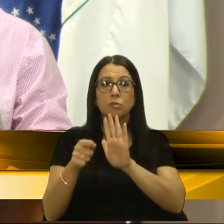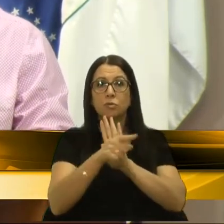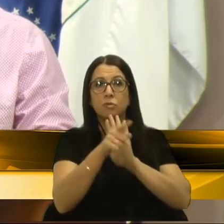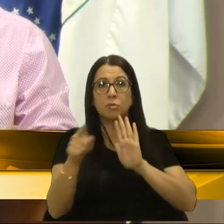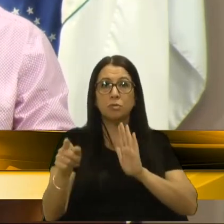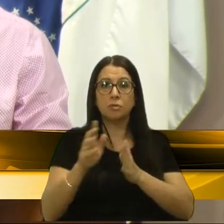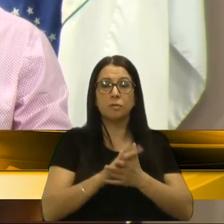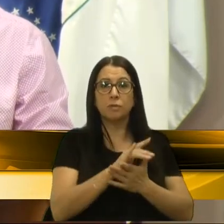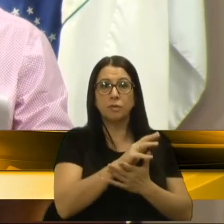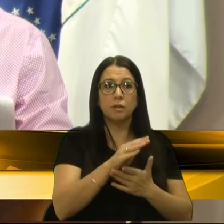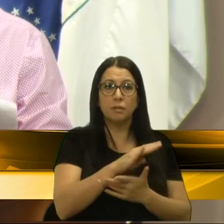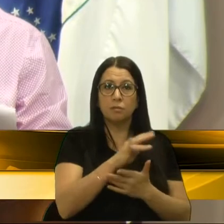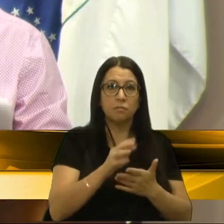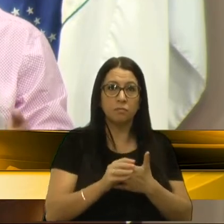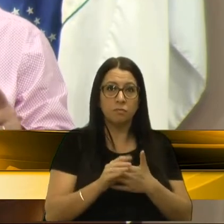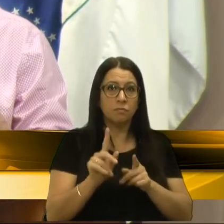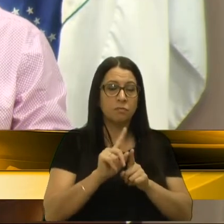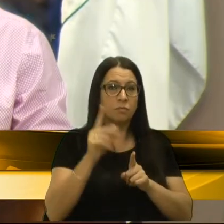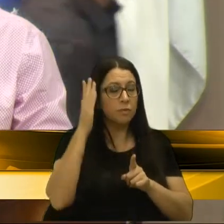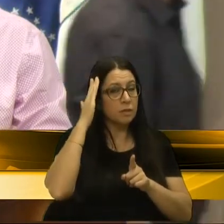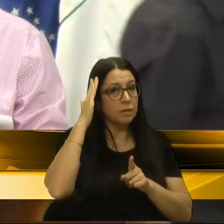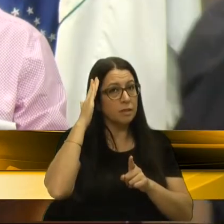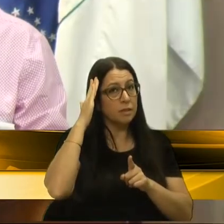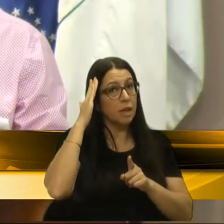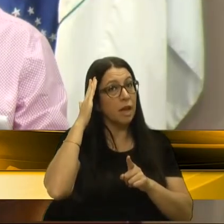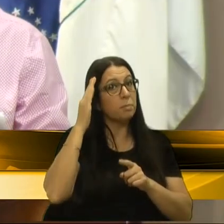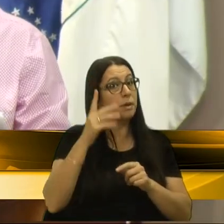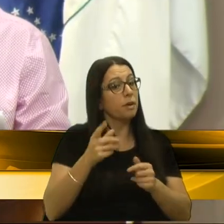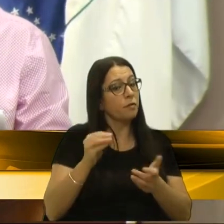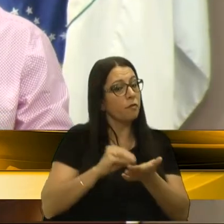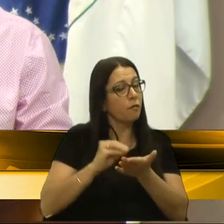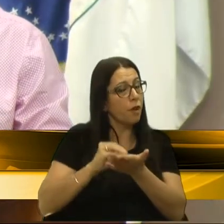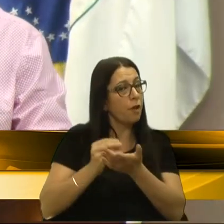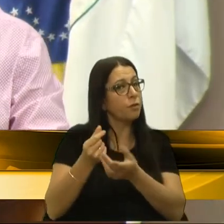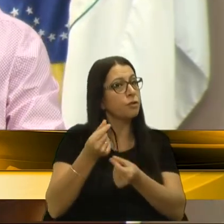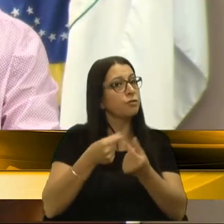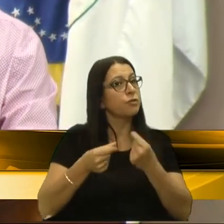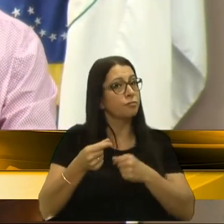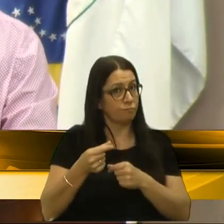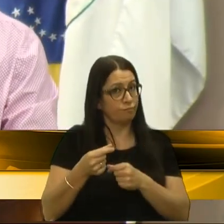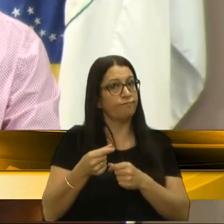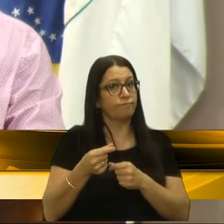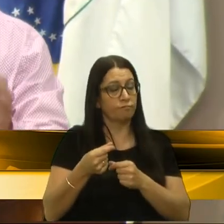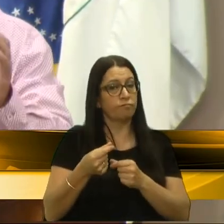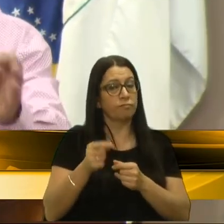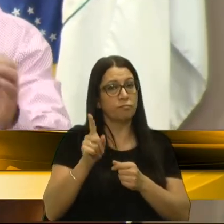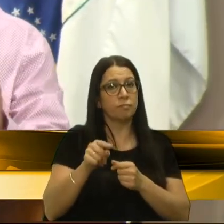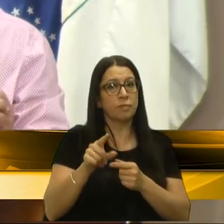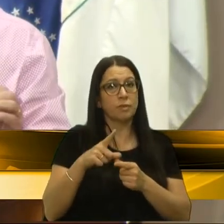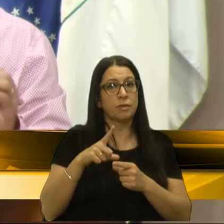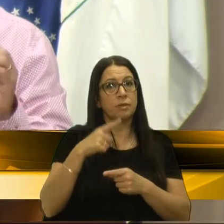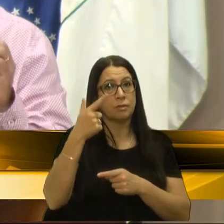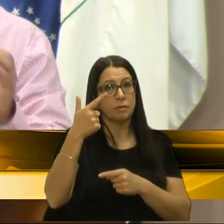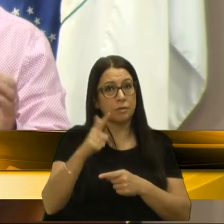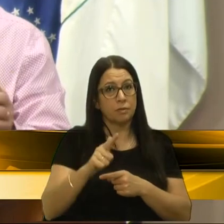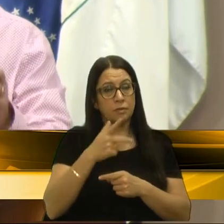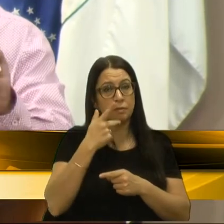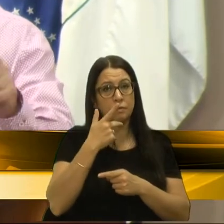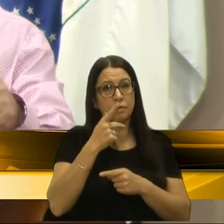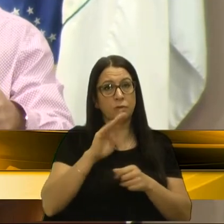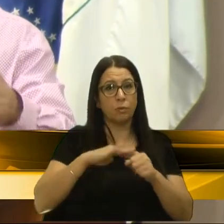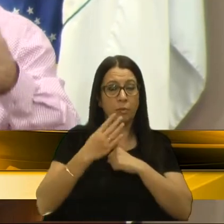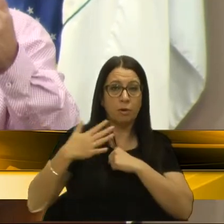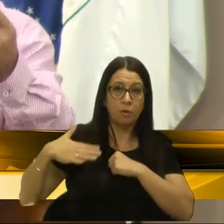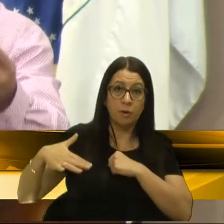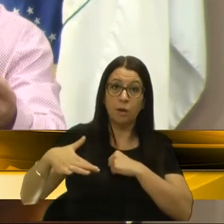paga. Porém, a gente sabe que o cobertor é curto e eu tenho conhecimento, de novo, vou citar por Galópolis, já